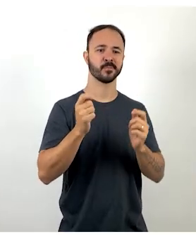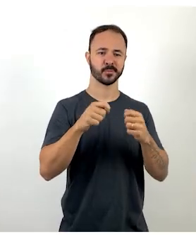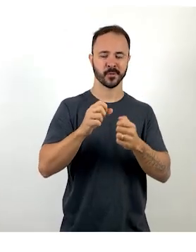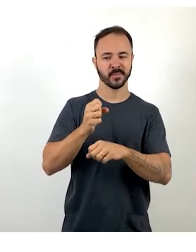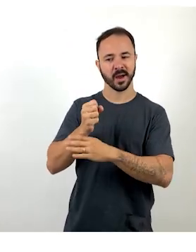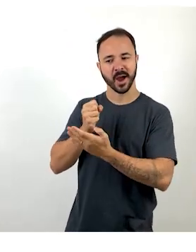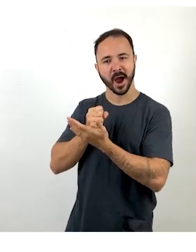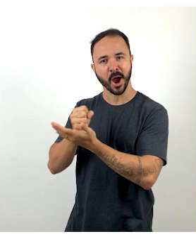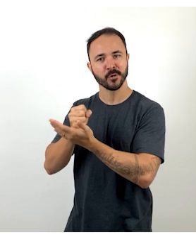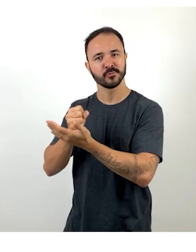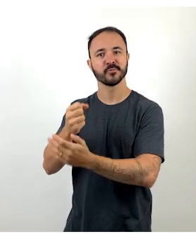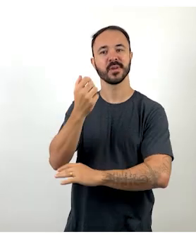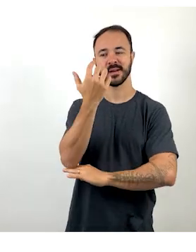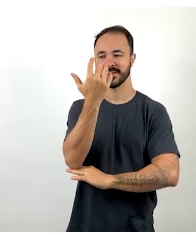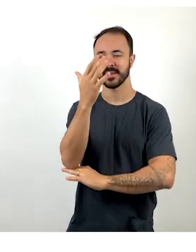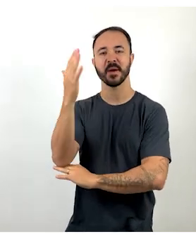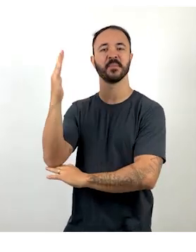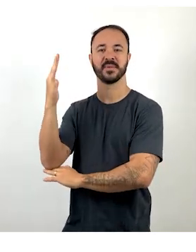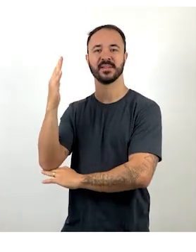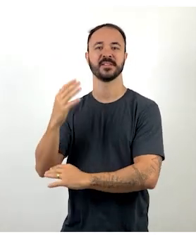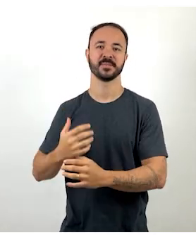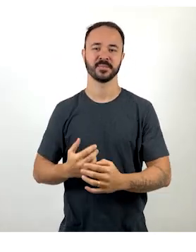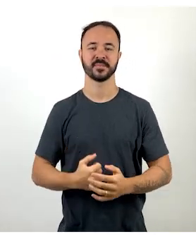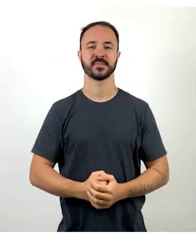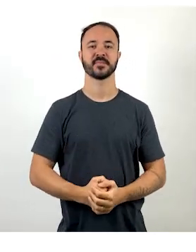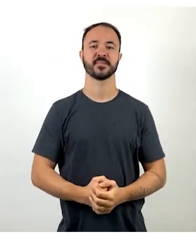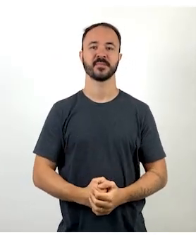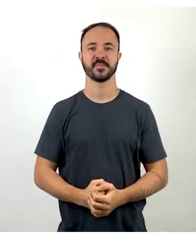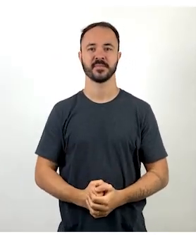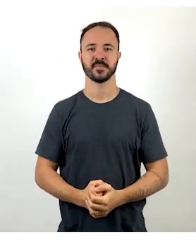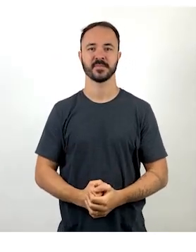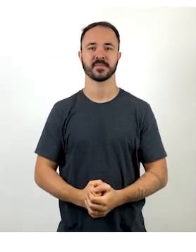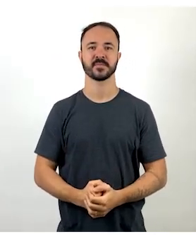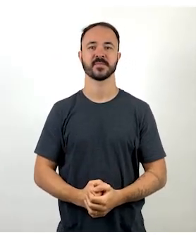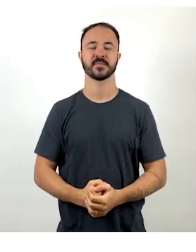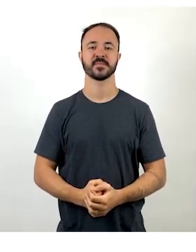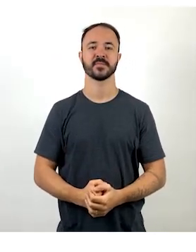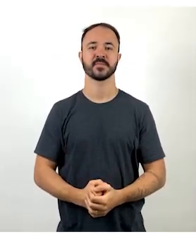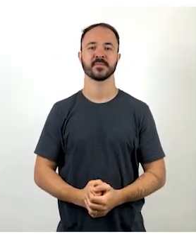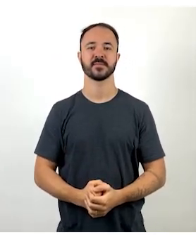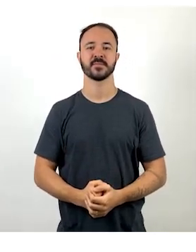desenvolvimento sustentável. Tem o consumo de alimentos atrelado ao tratamento do resíduo.